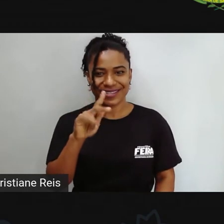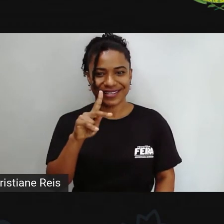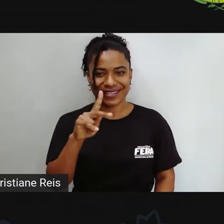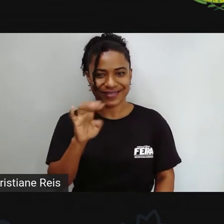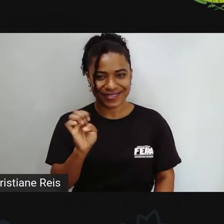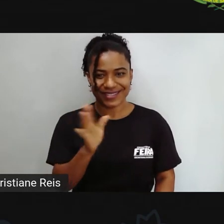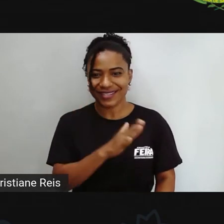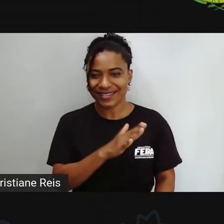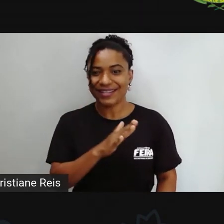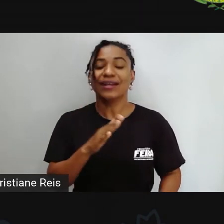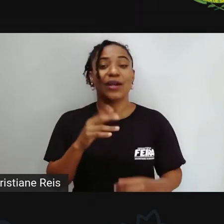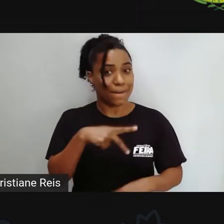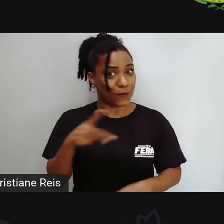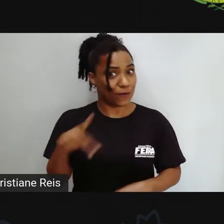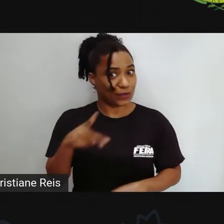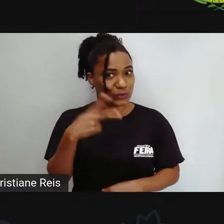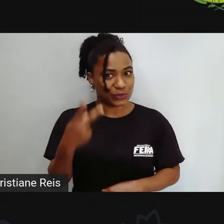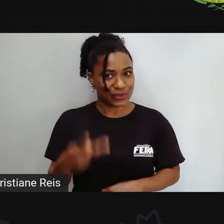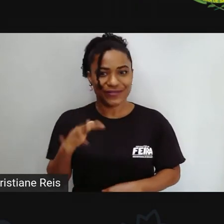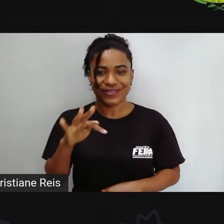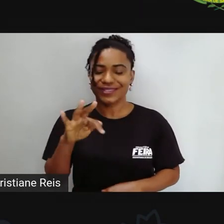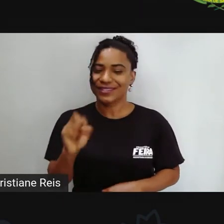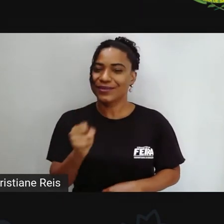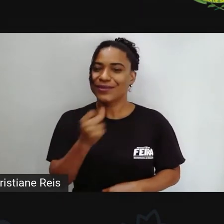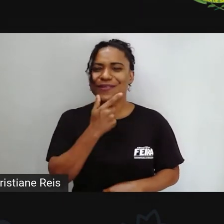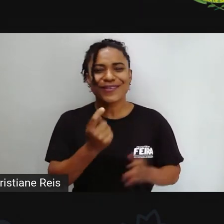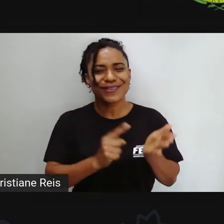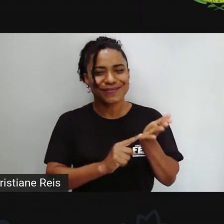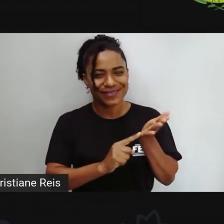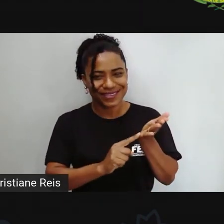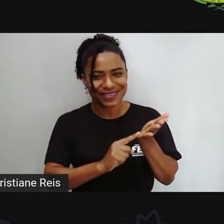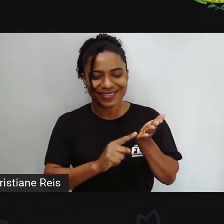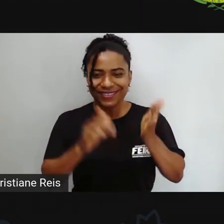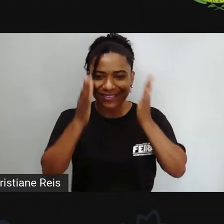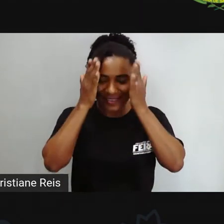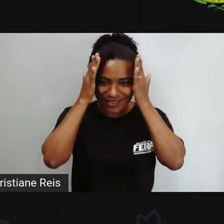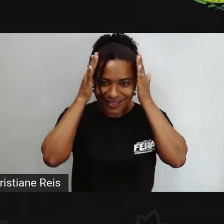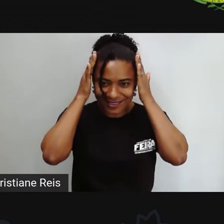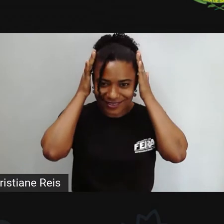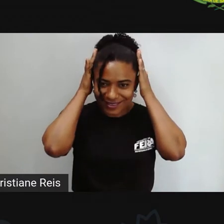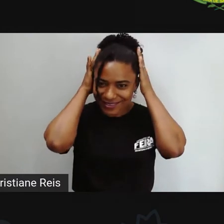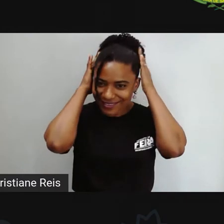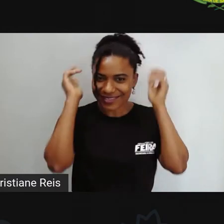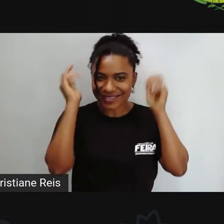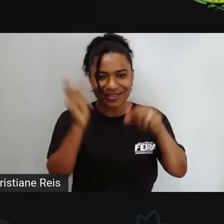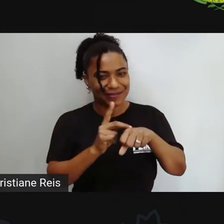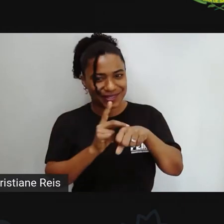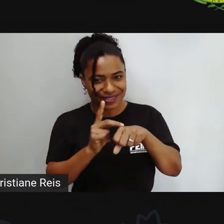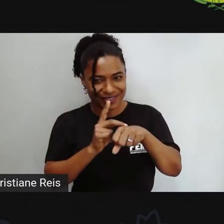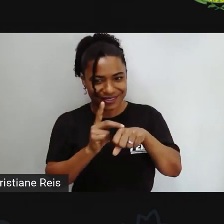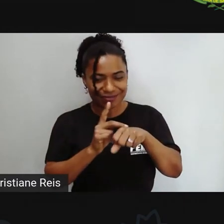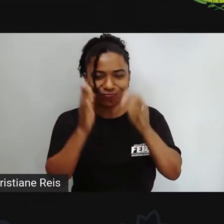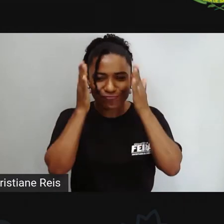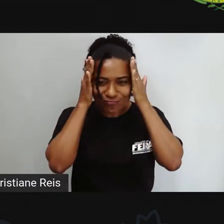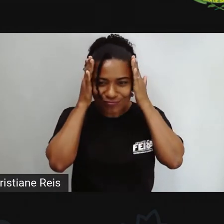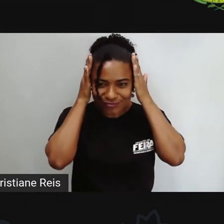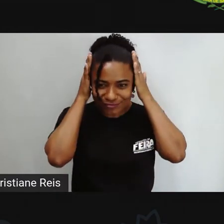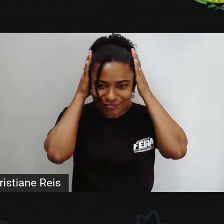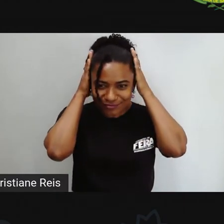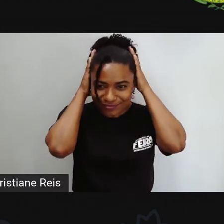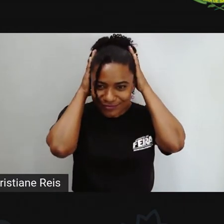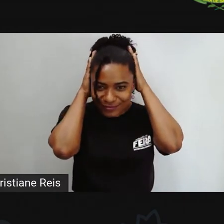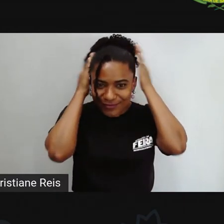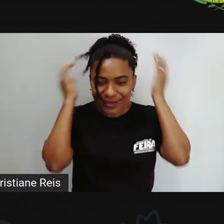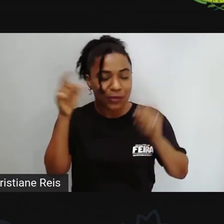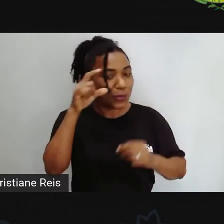rede municipal, sou um homem branco de cabelo preto, meu cabelo está um pouco curto ainda, uso um óculos de